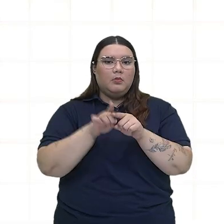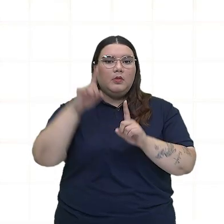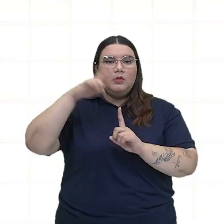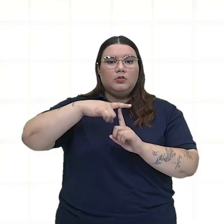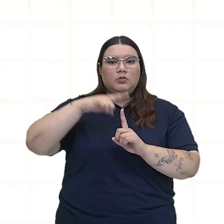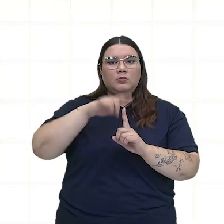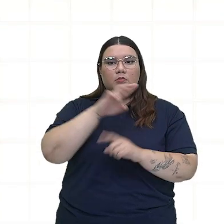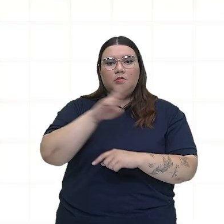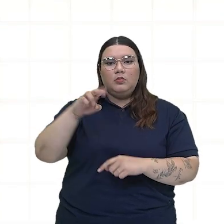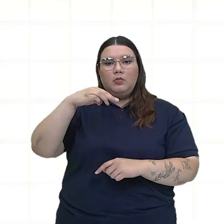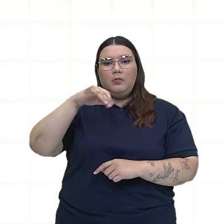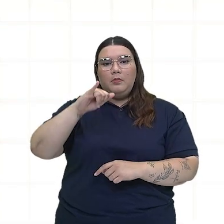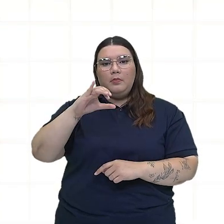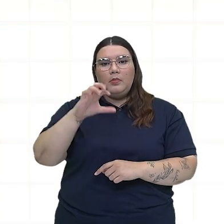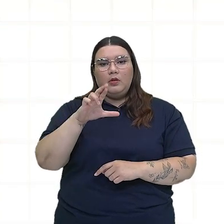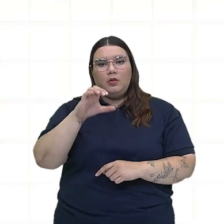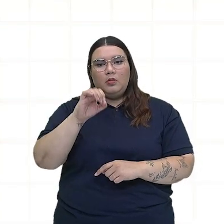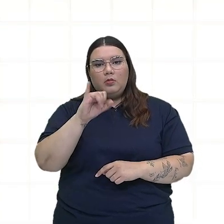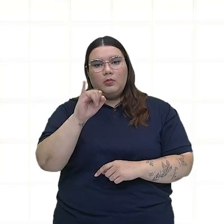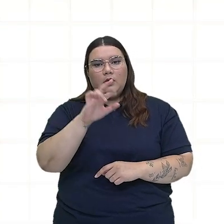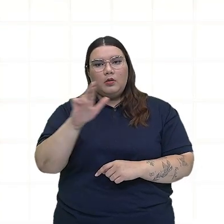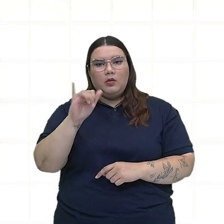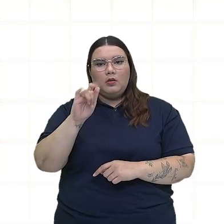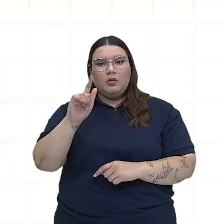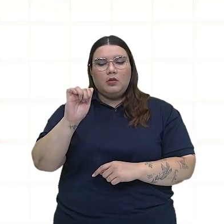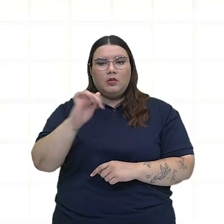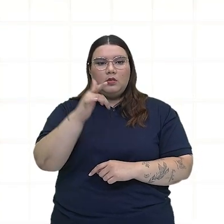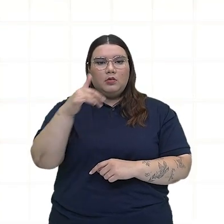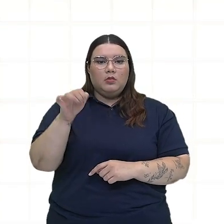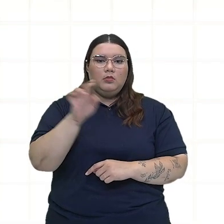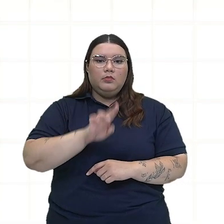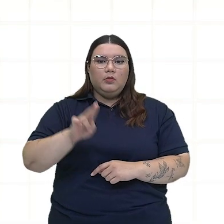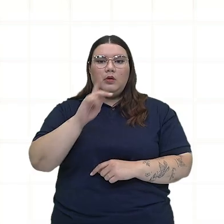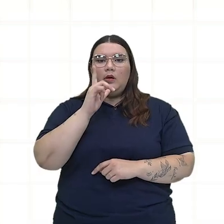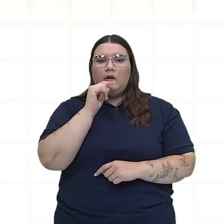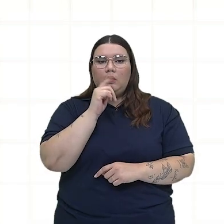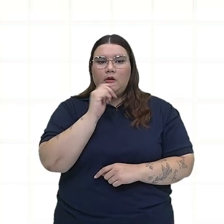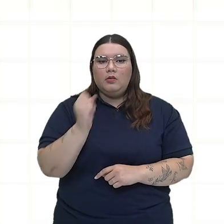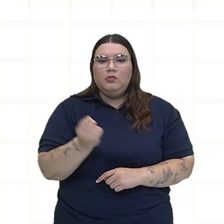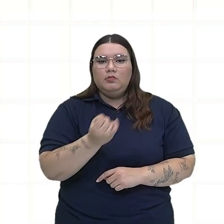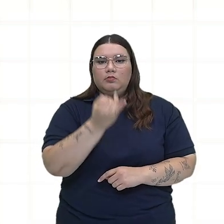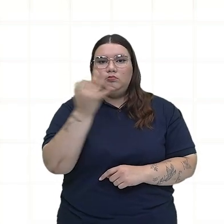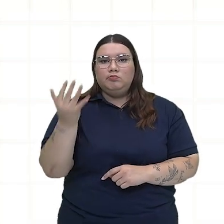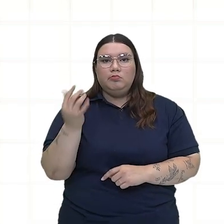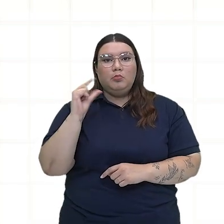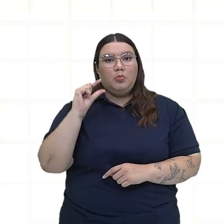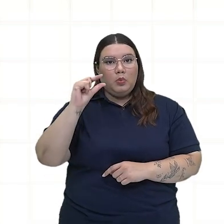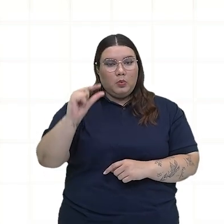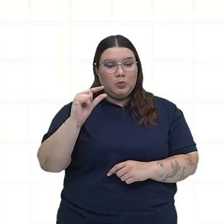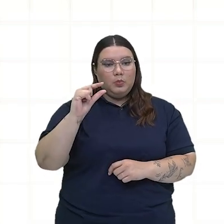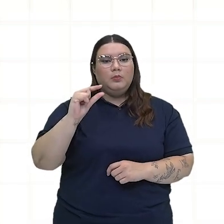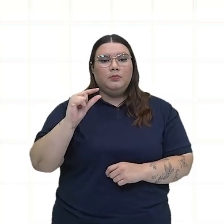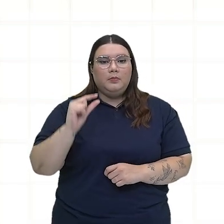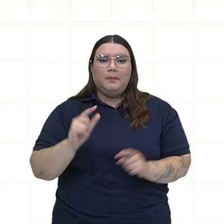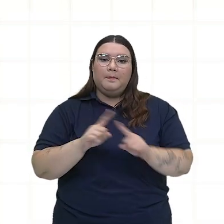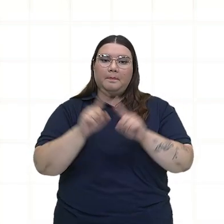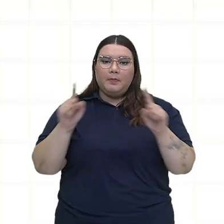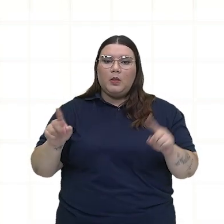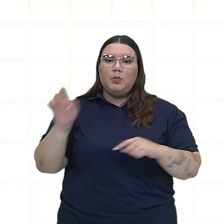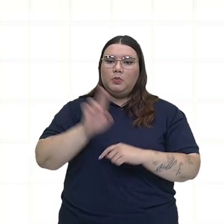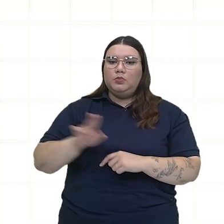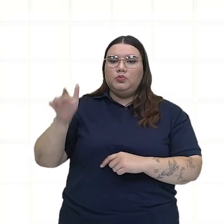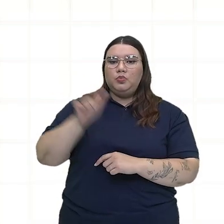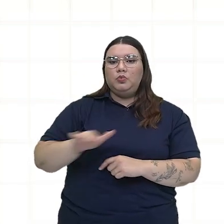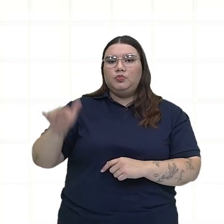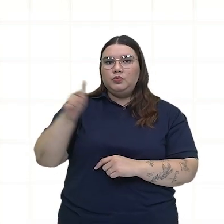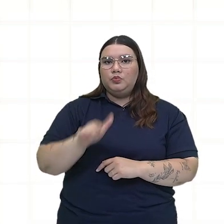microirrigação. Tá? Ela permite aí, por meio da aplicação de água em pequenas quantidades, mas com